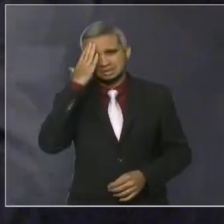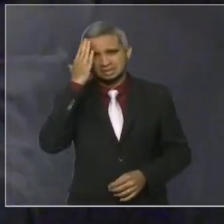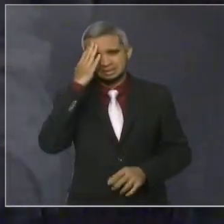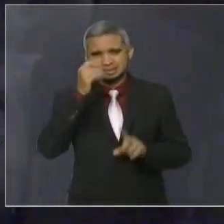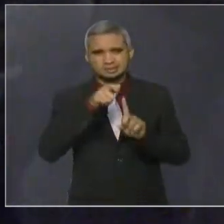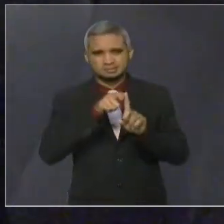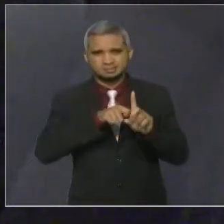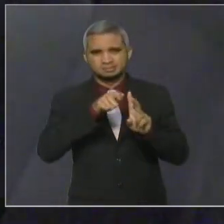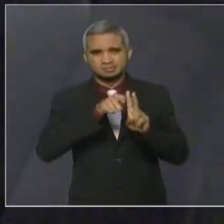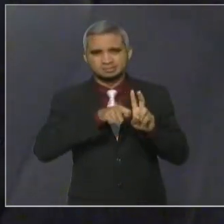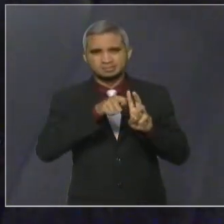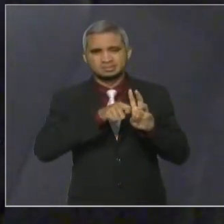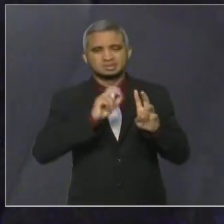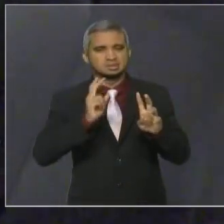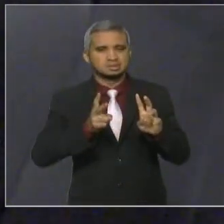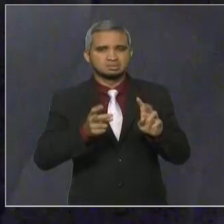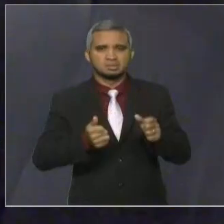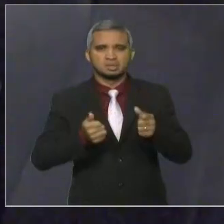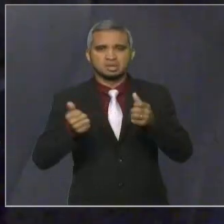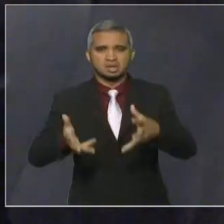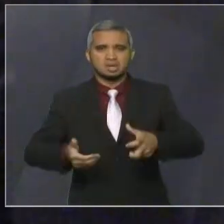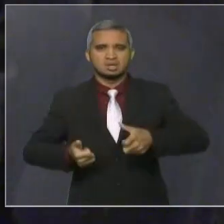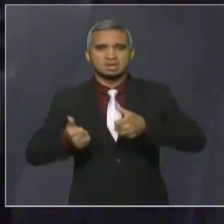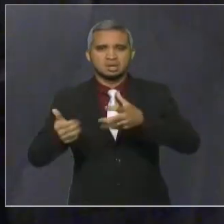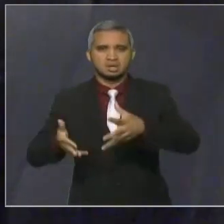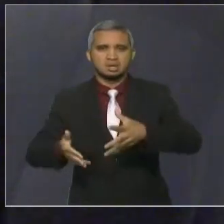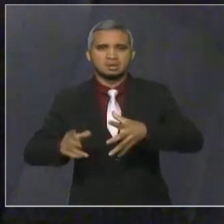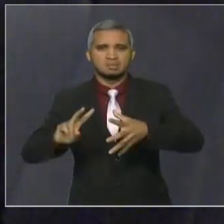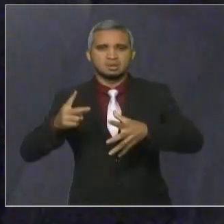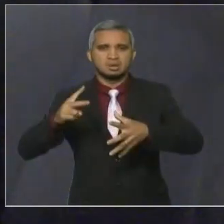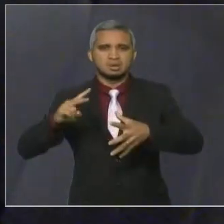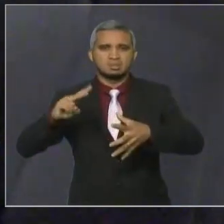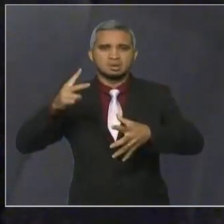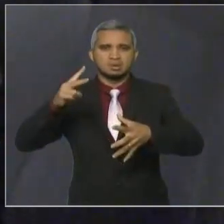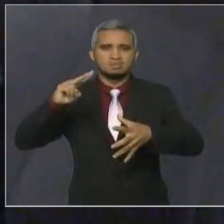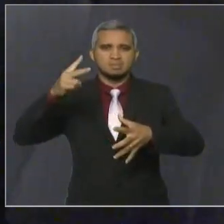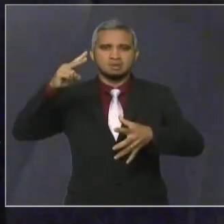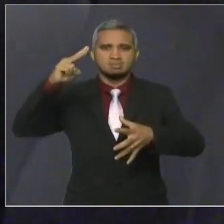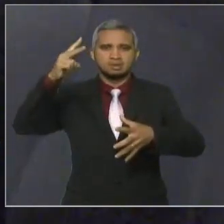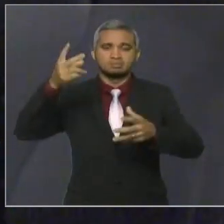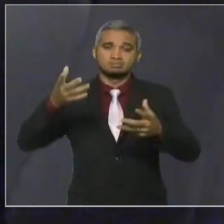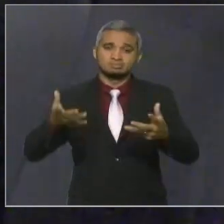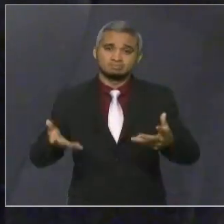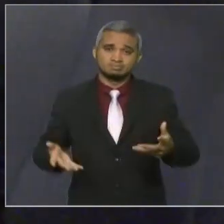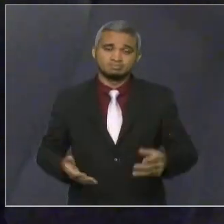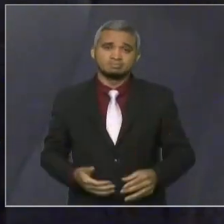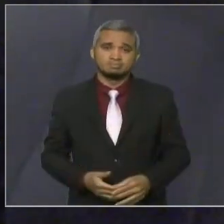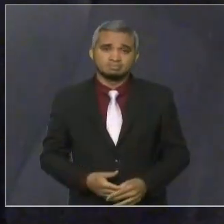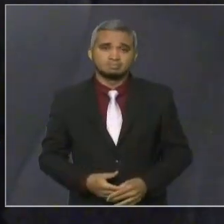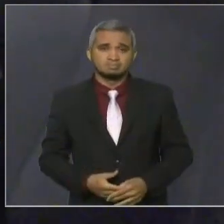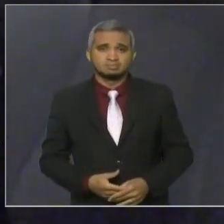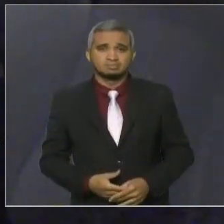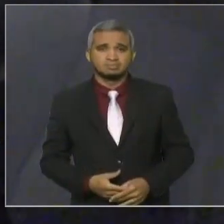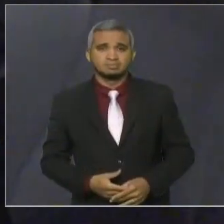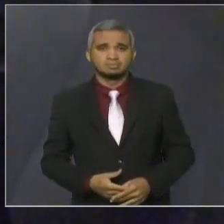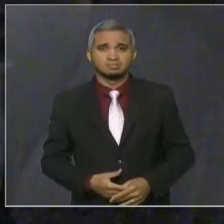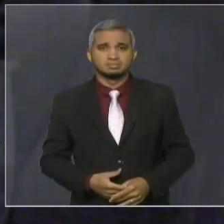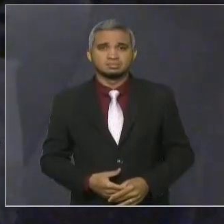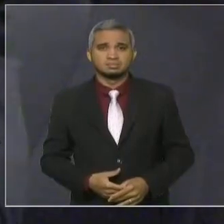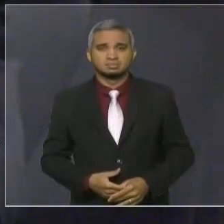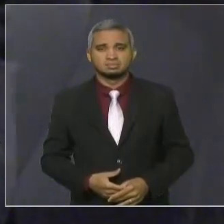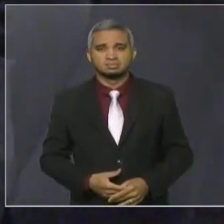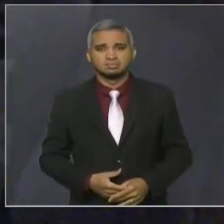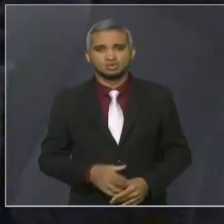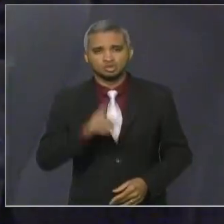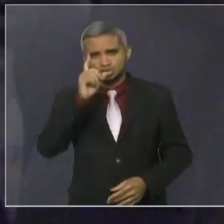uma demanda crescente na saúde, não só quantitativamente, mas também em relação à qualidade, porque, e até pelos insumos,